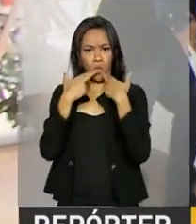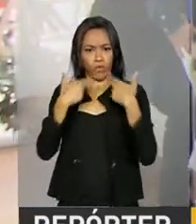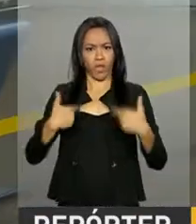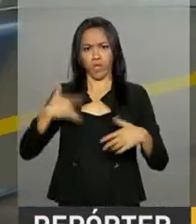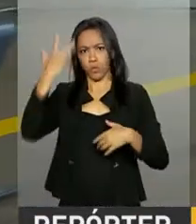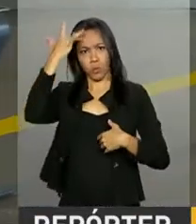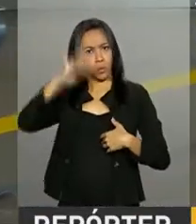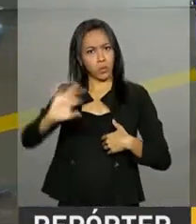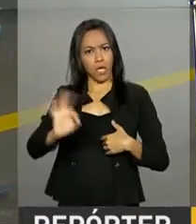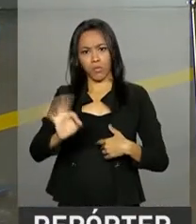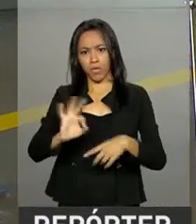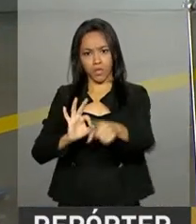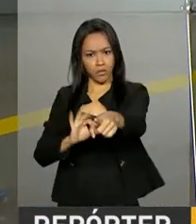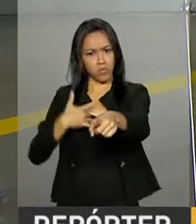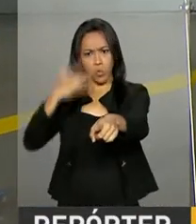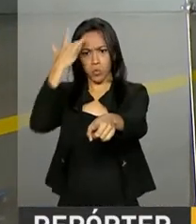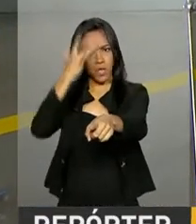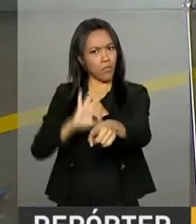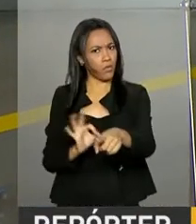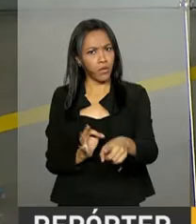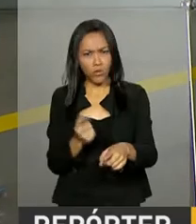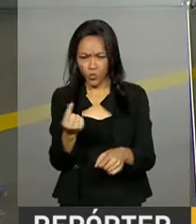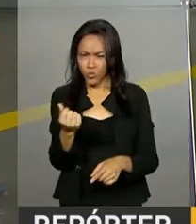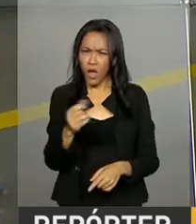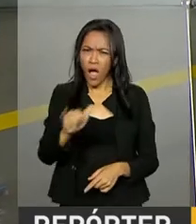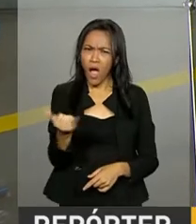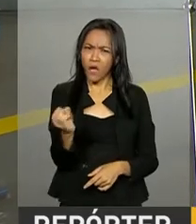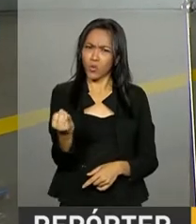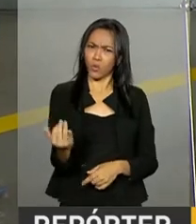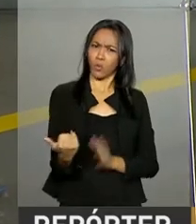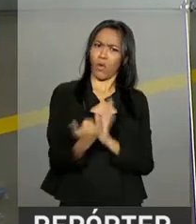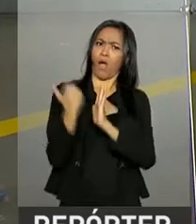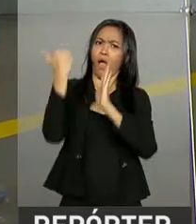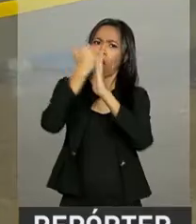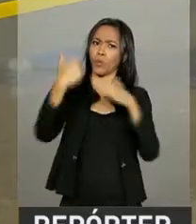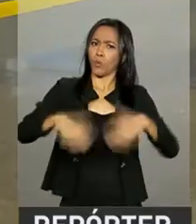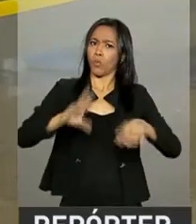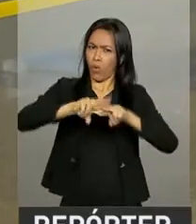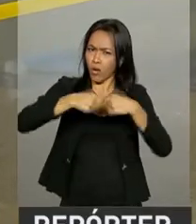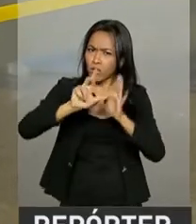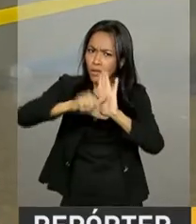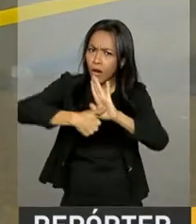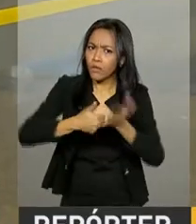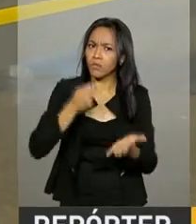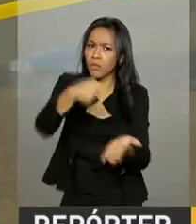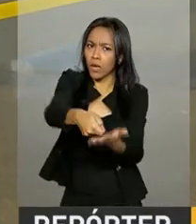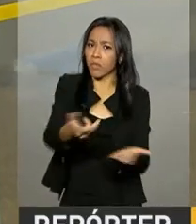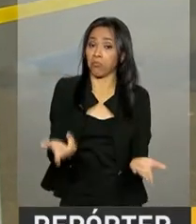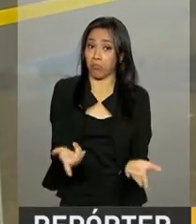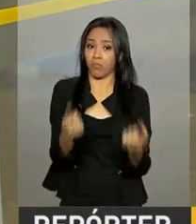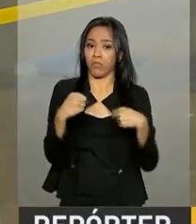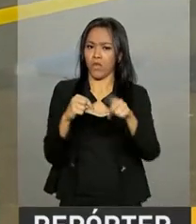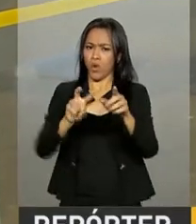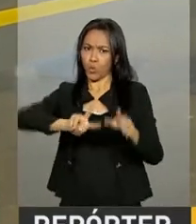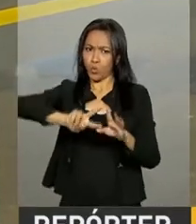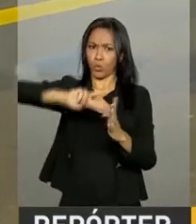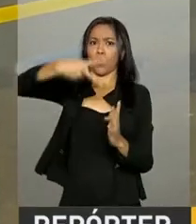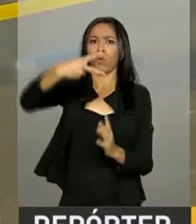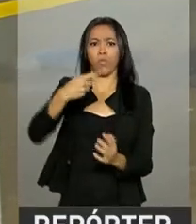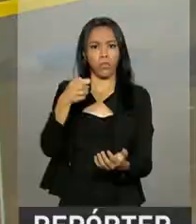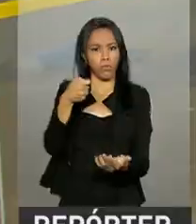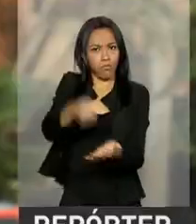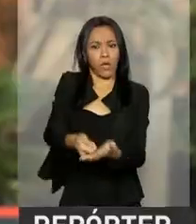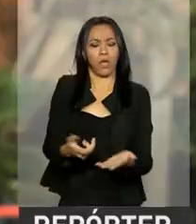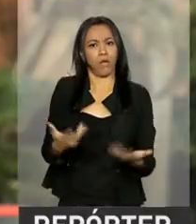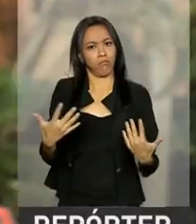passaram isso não sabe que ser esse tom alto douro seja combater um cancro de atraso cobrar um quase o dobro do que falou do exemplo foi